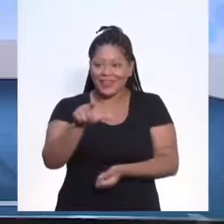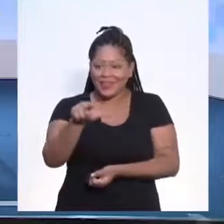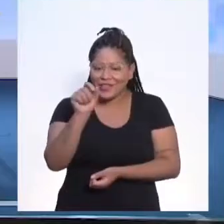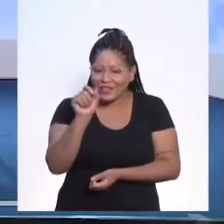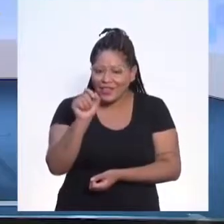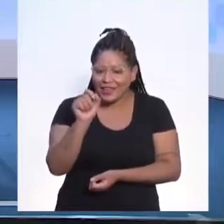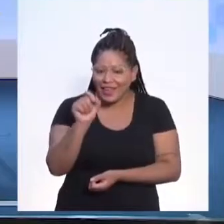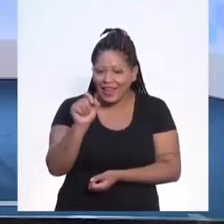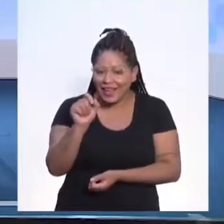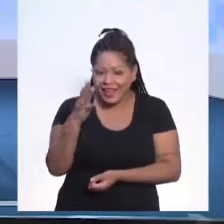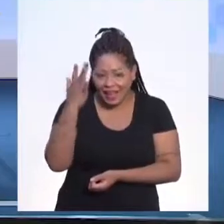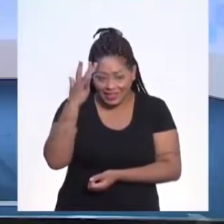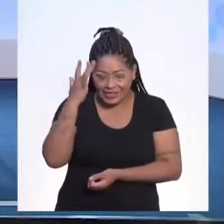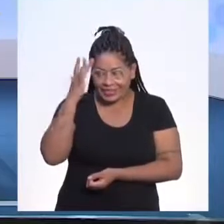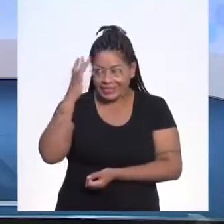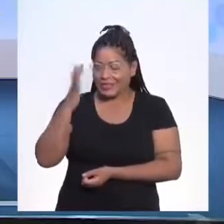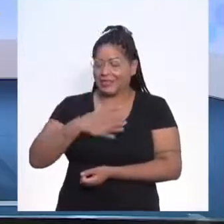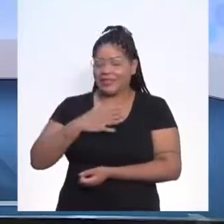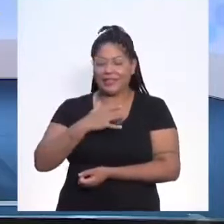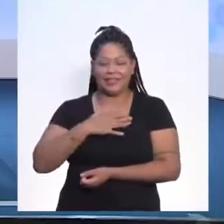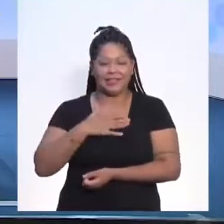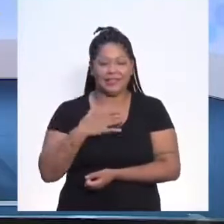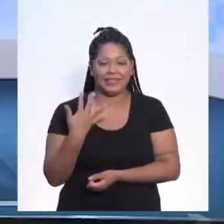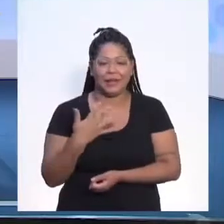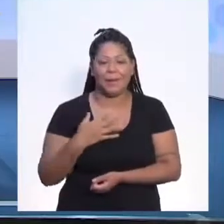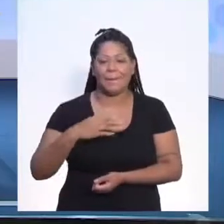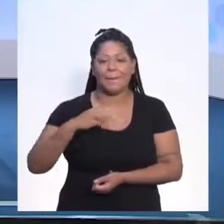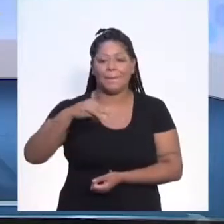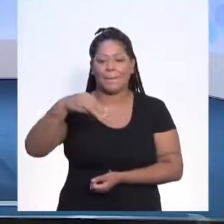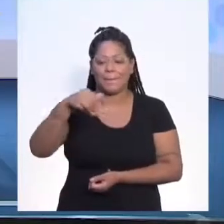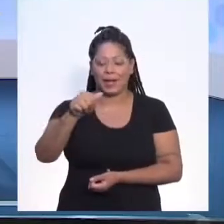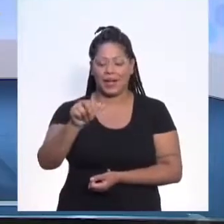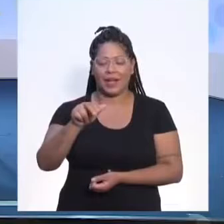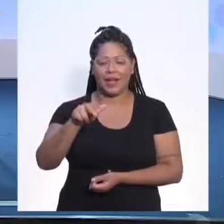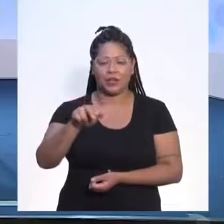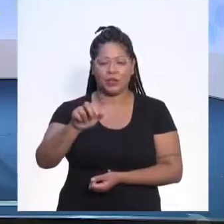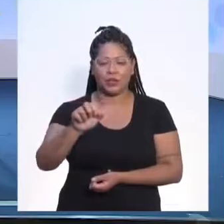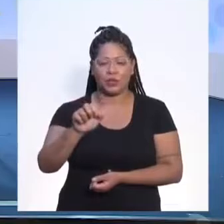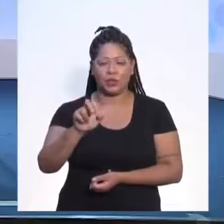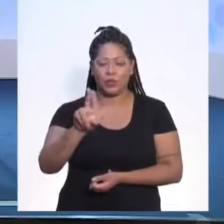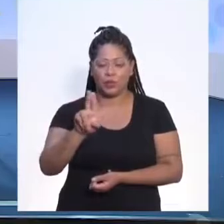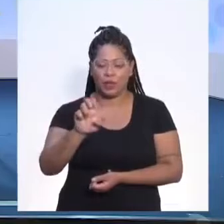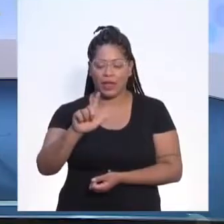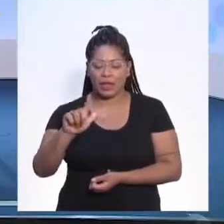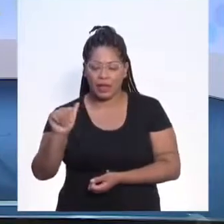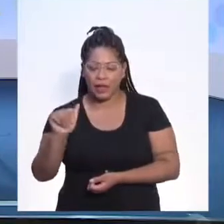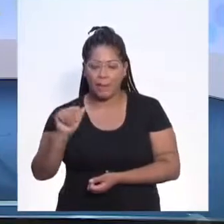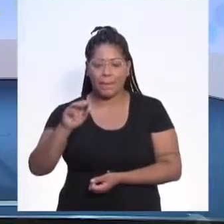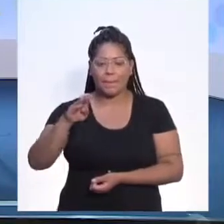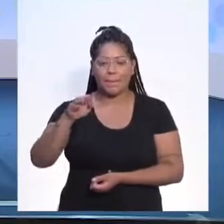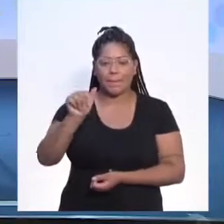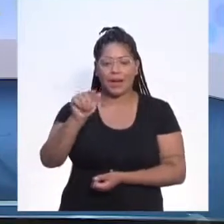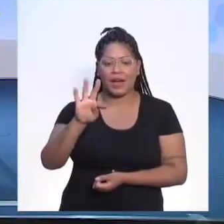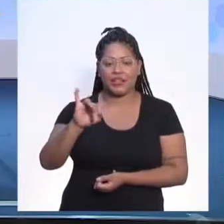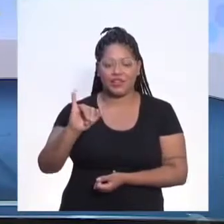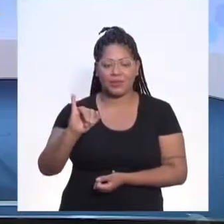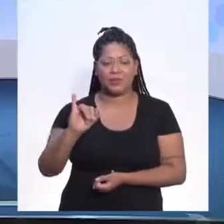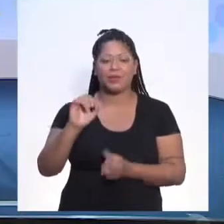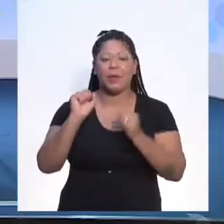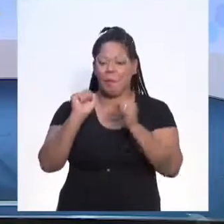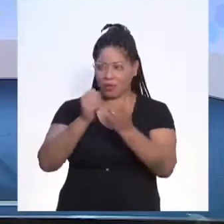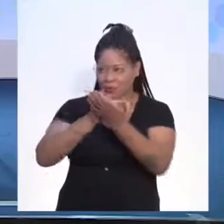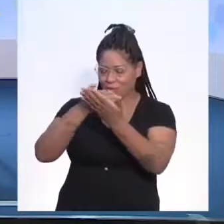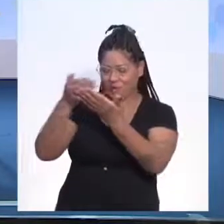Ai, caramba. Ai, vamos lá, Manuela Bate. Manuela Bate. Passa a